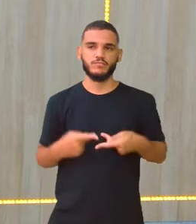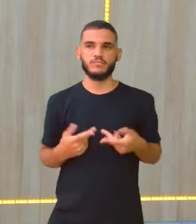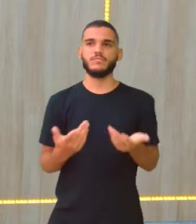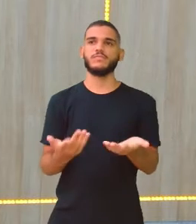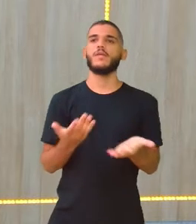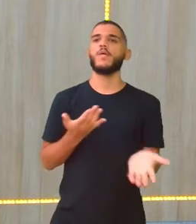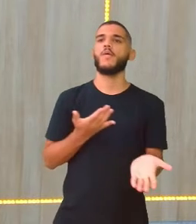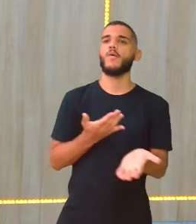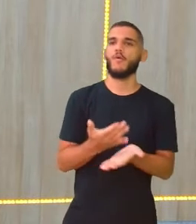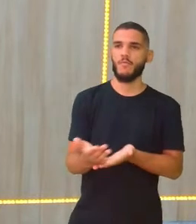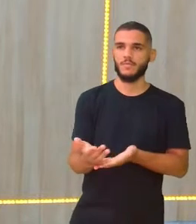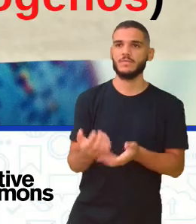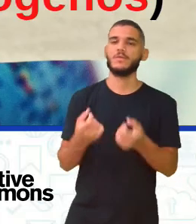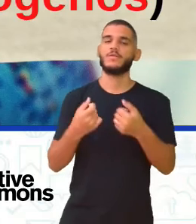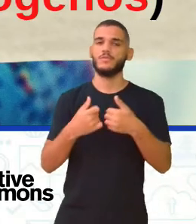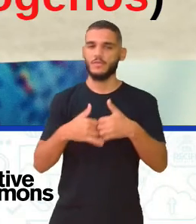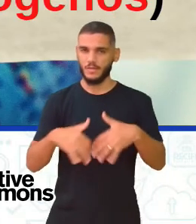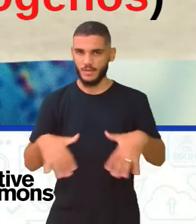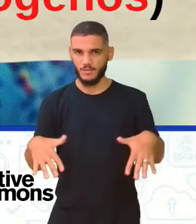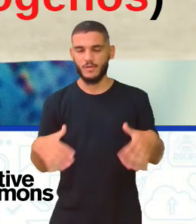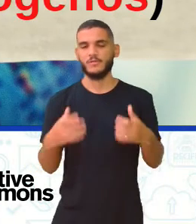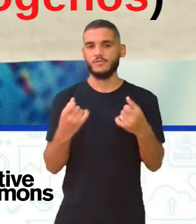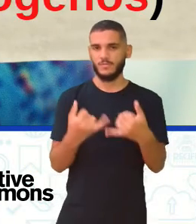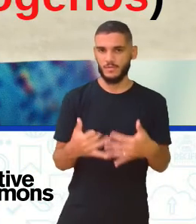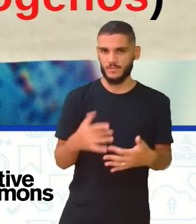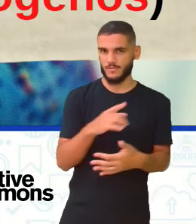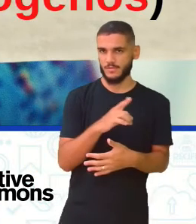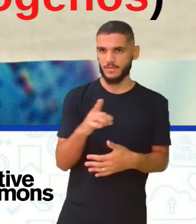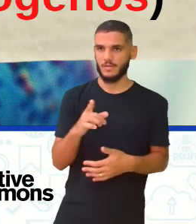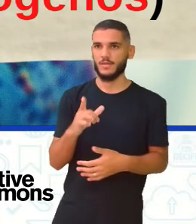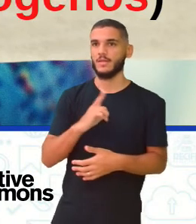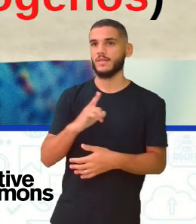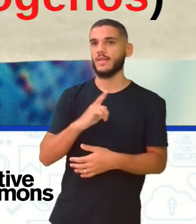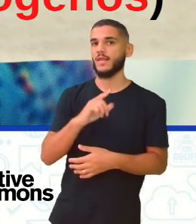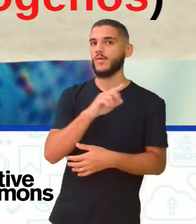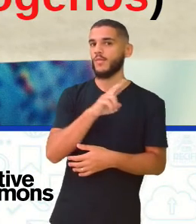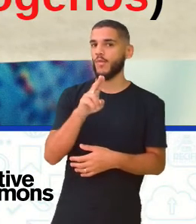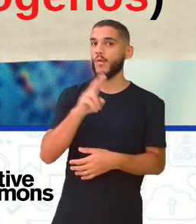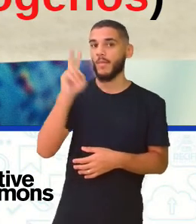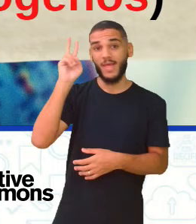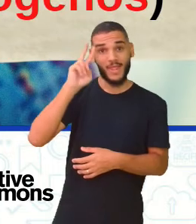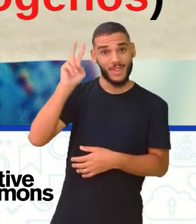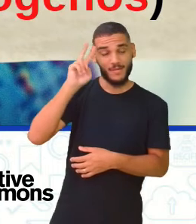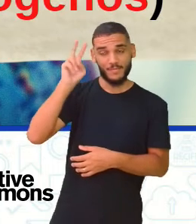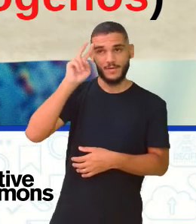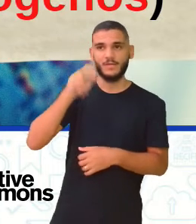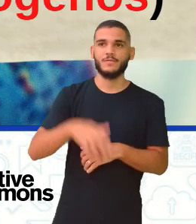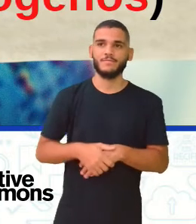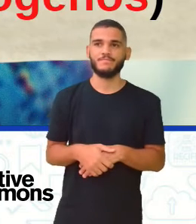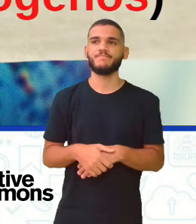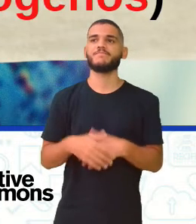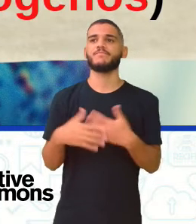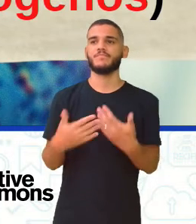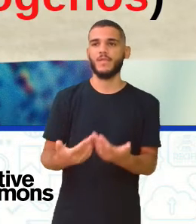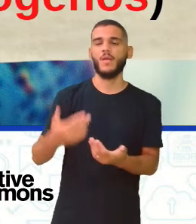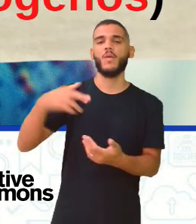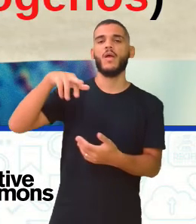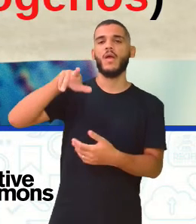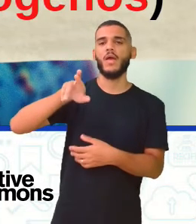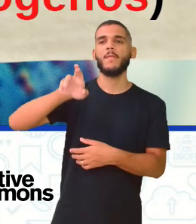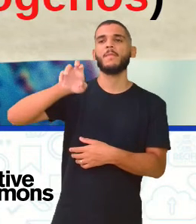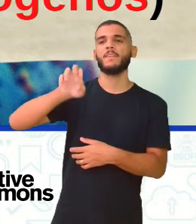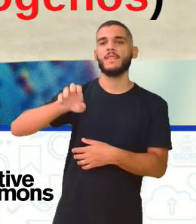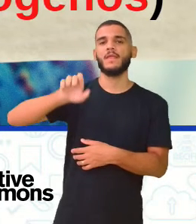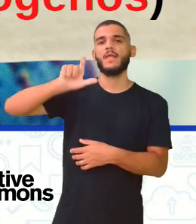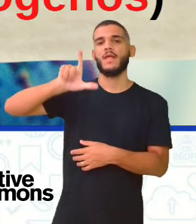Começando com os naturais. Olha aqui, a gente fala, tá até ali, ó, relembrando, né, O relevo ele tem essa origem, né?